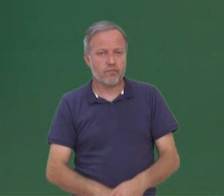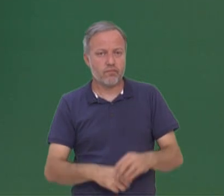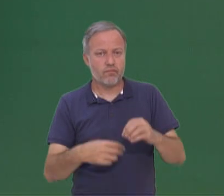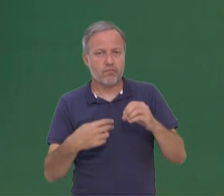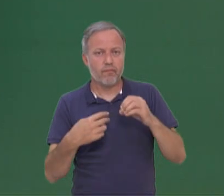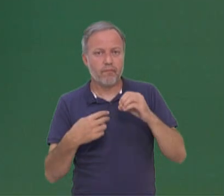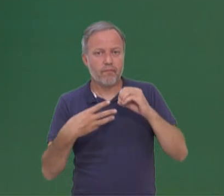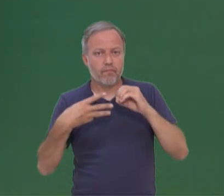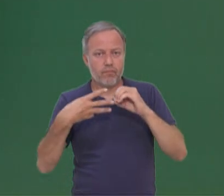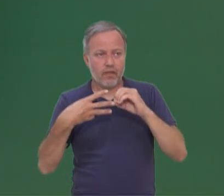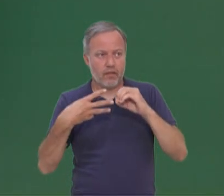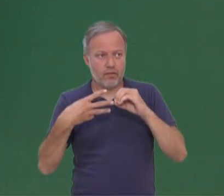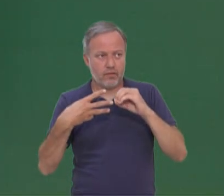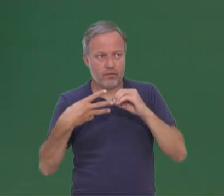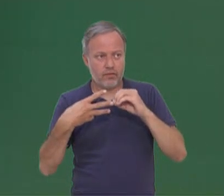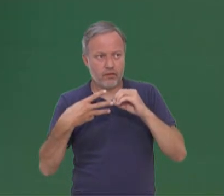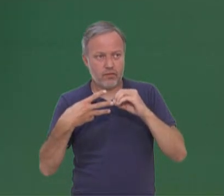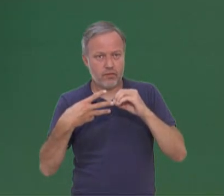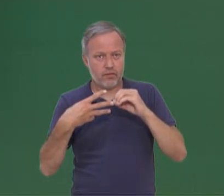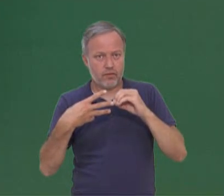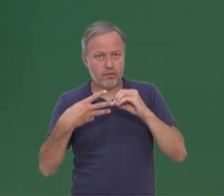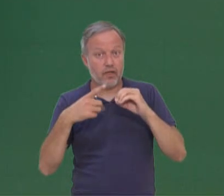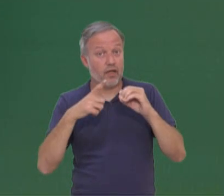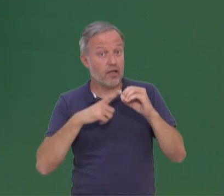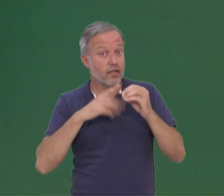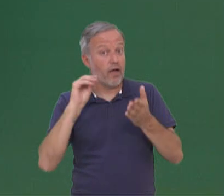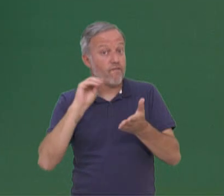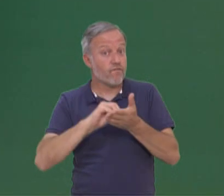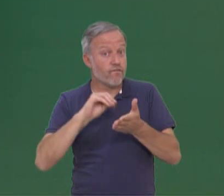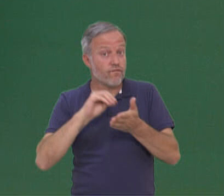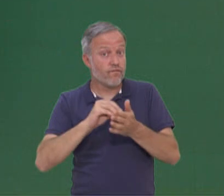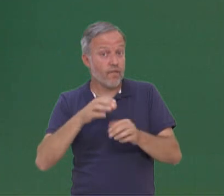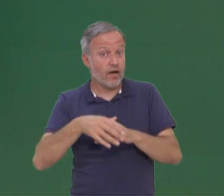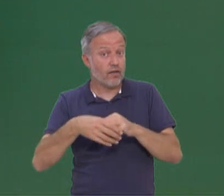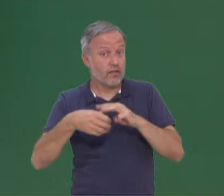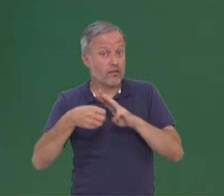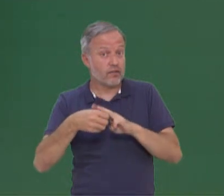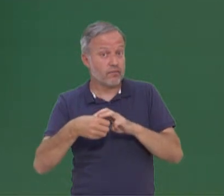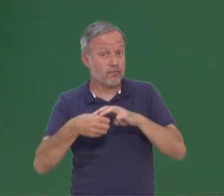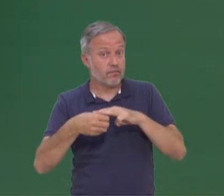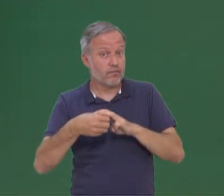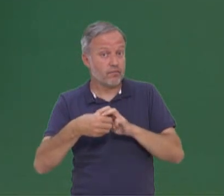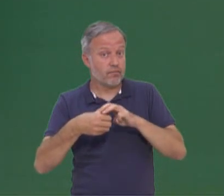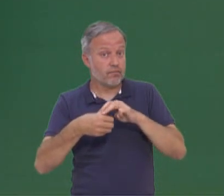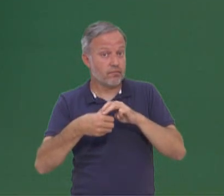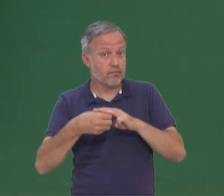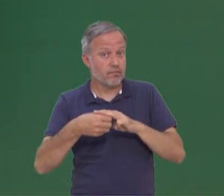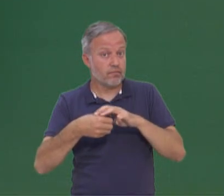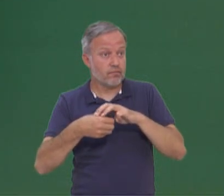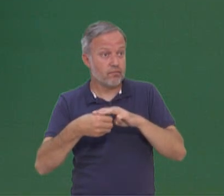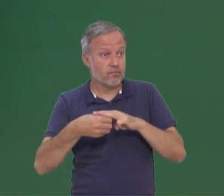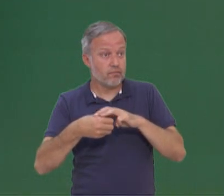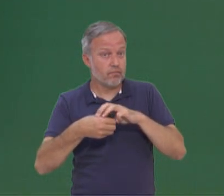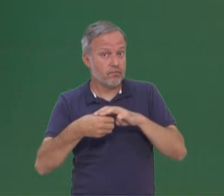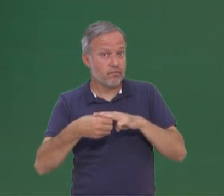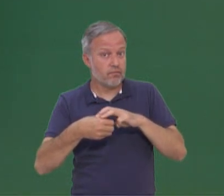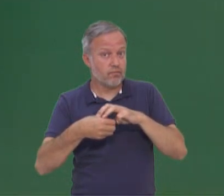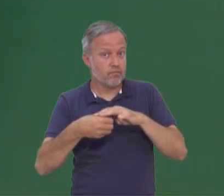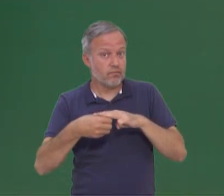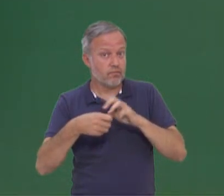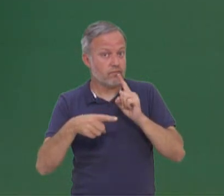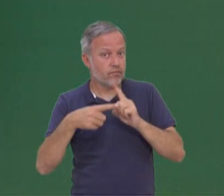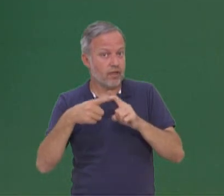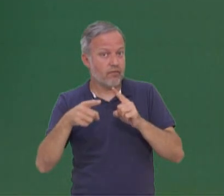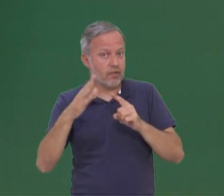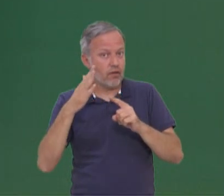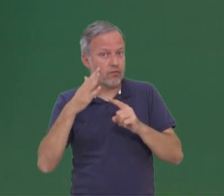rica em mitocôndrias? O contrário, ela tem ausência. Maravilha? Então essas duas aqui talvez gerassem uma dificuldade, porque depende um